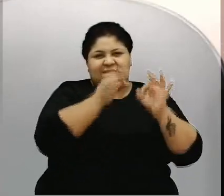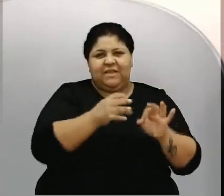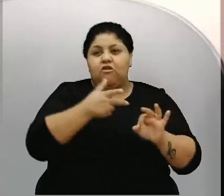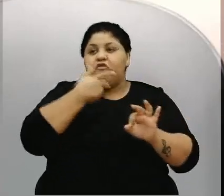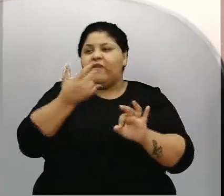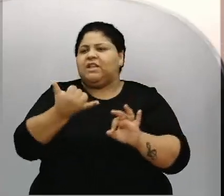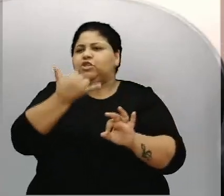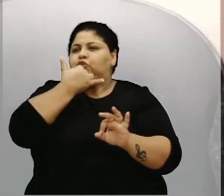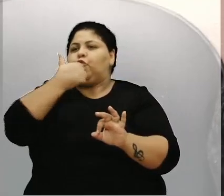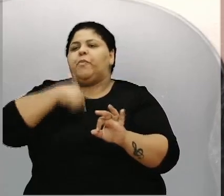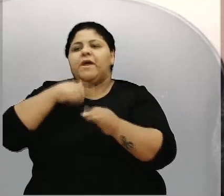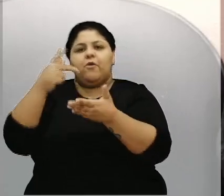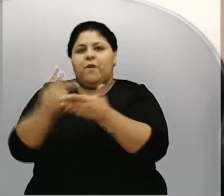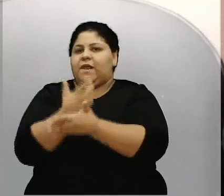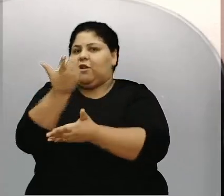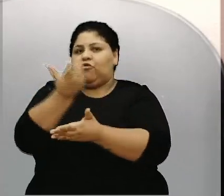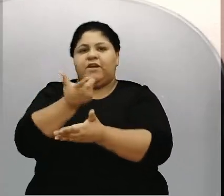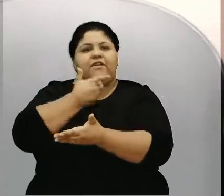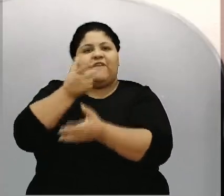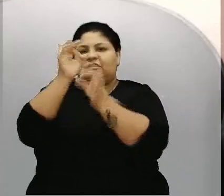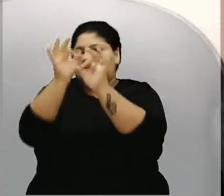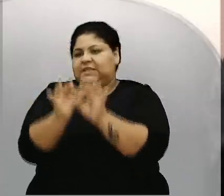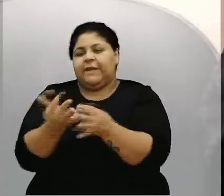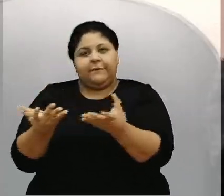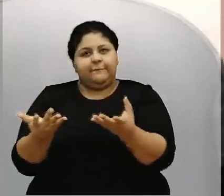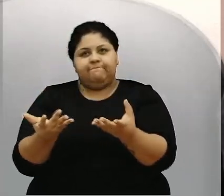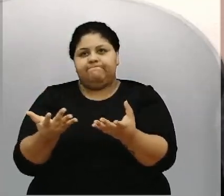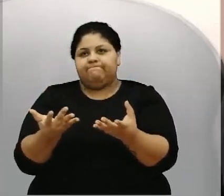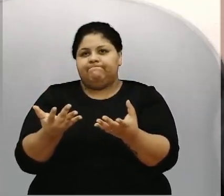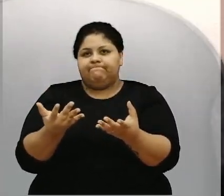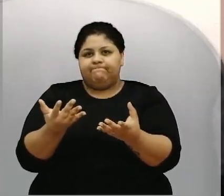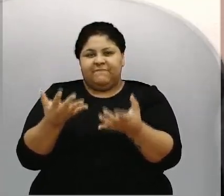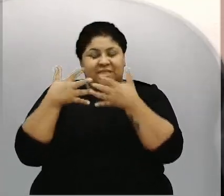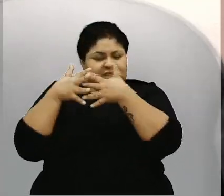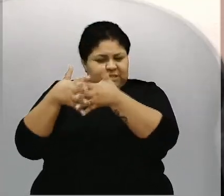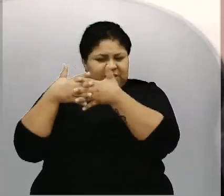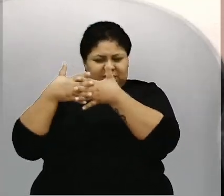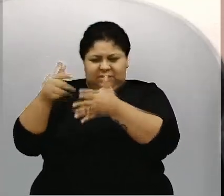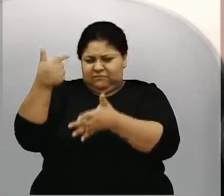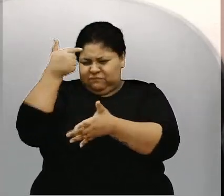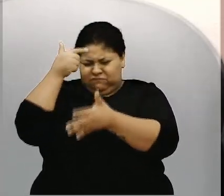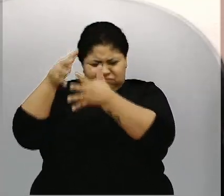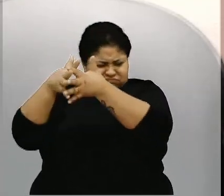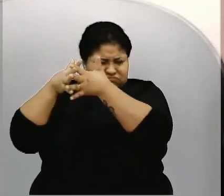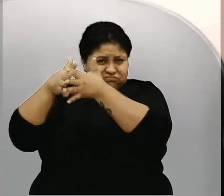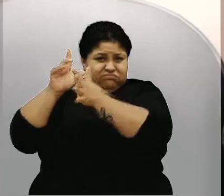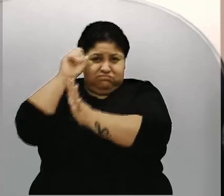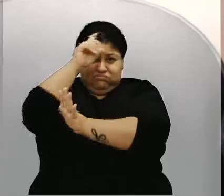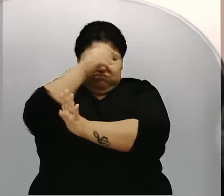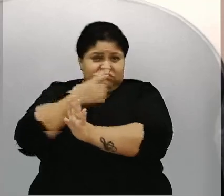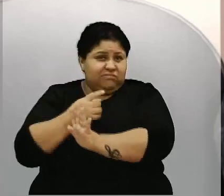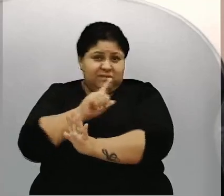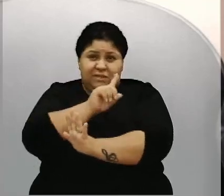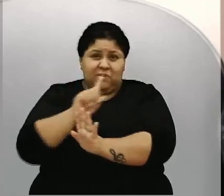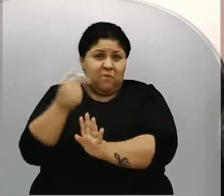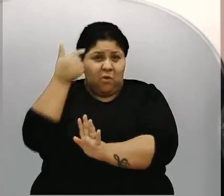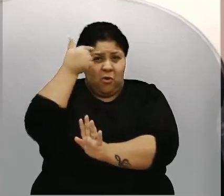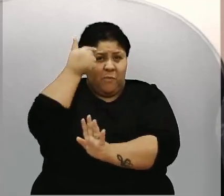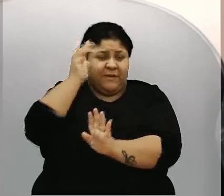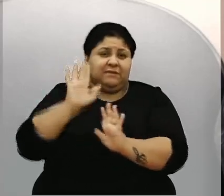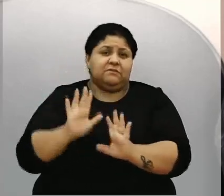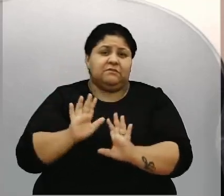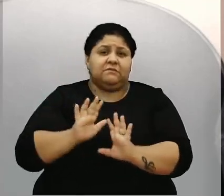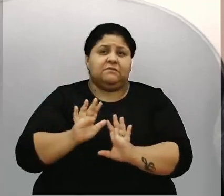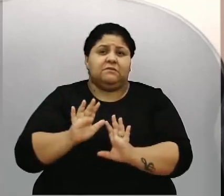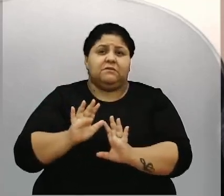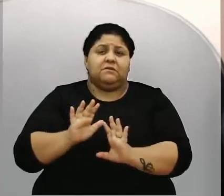eu errei, eu não queria ter dito isso, a minha cabeça realmente está num momento difícil, não é isso que eu penso, é assim que eu penso,